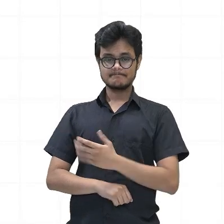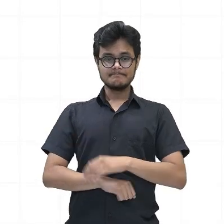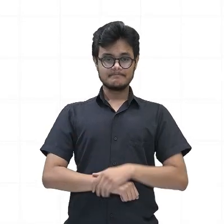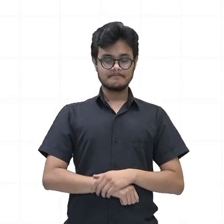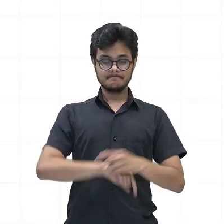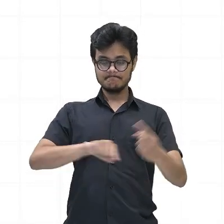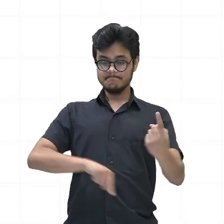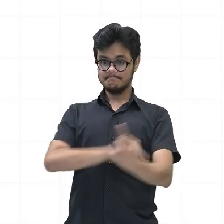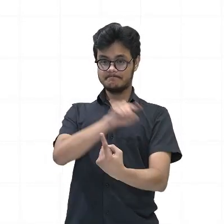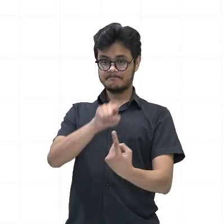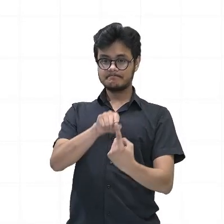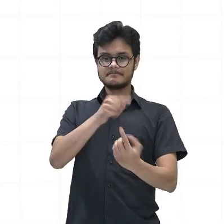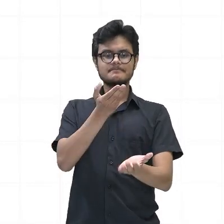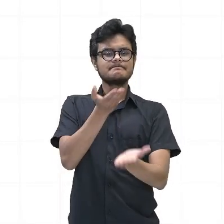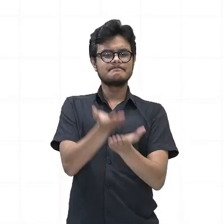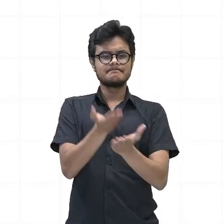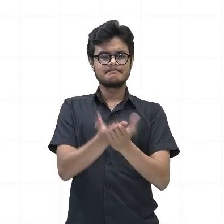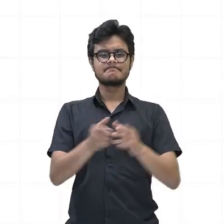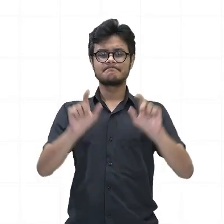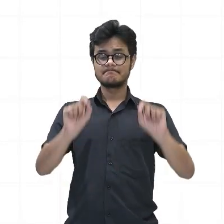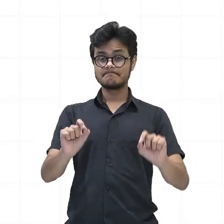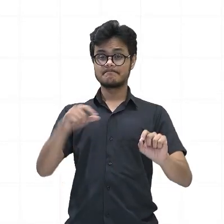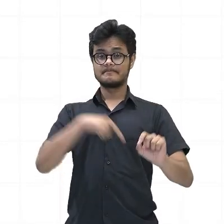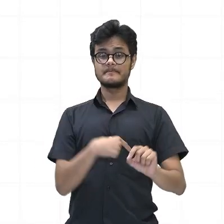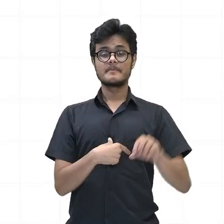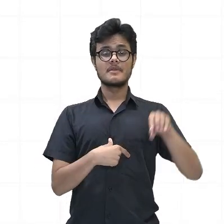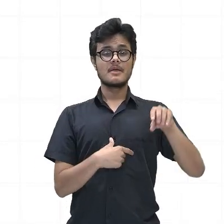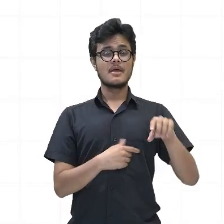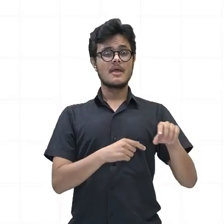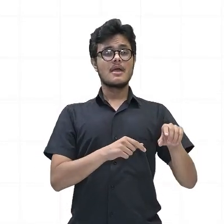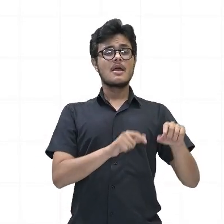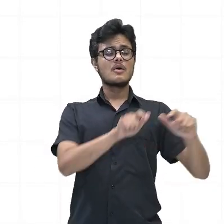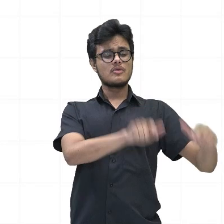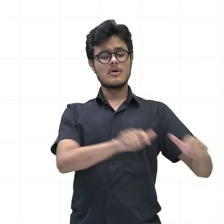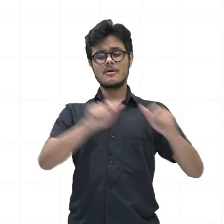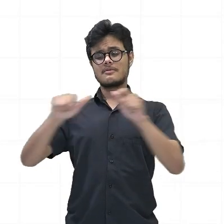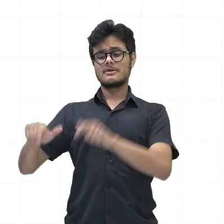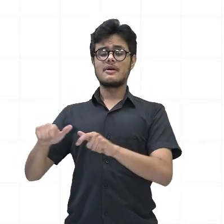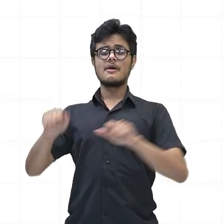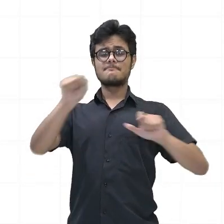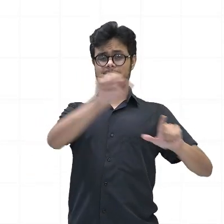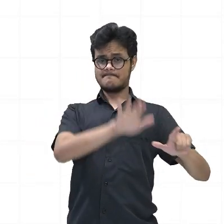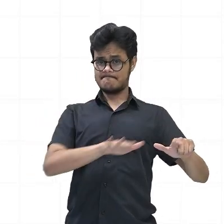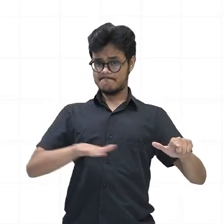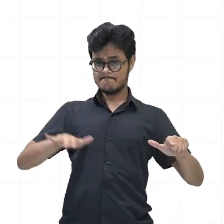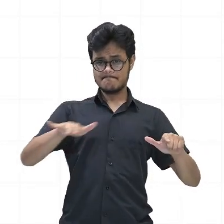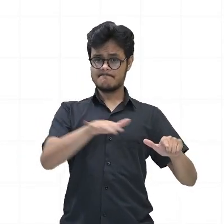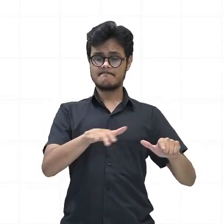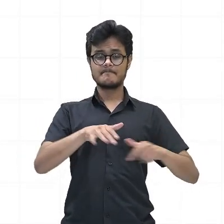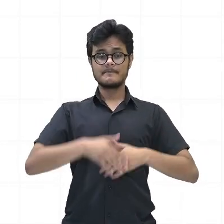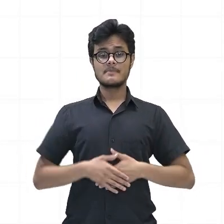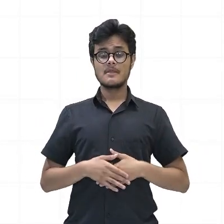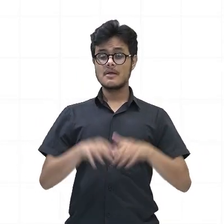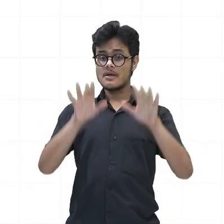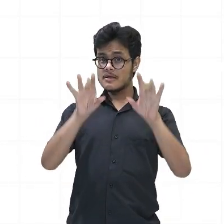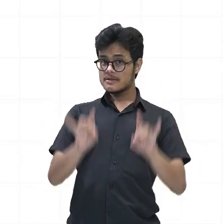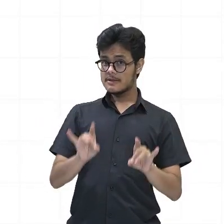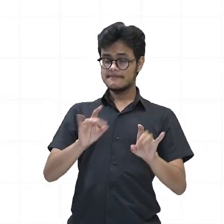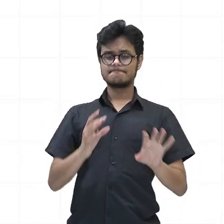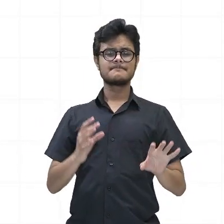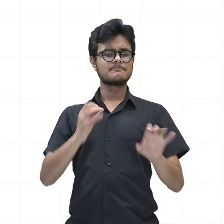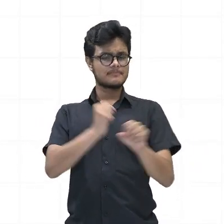Objeto de conhecimento, distância entre pontos no plano cartesiano. Detalhamento, cálculo